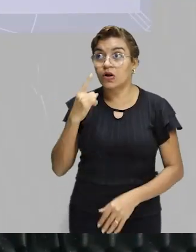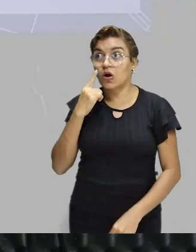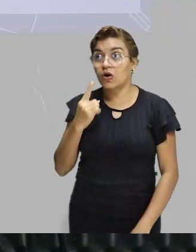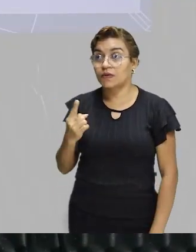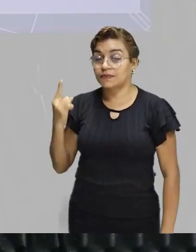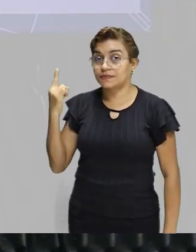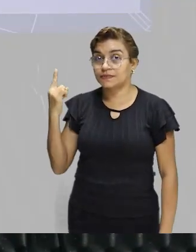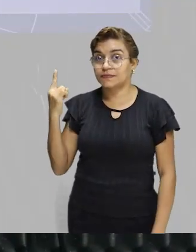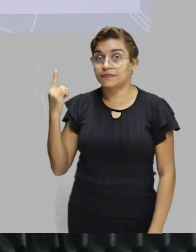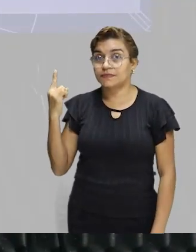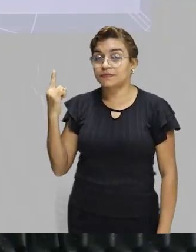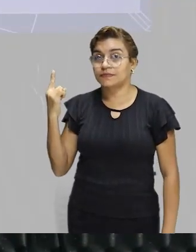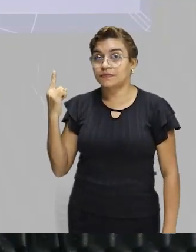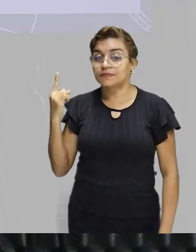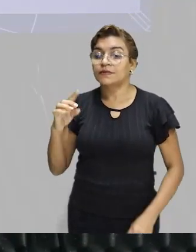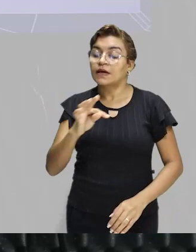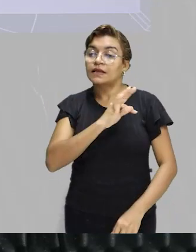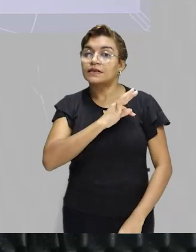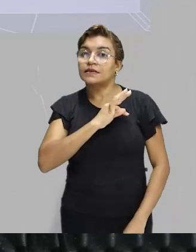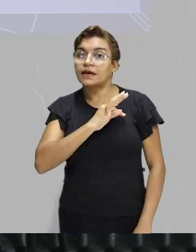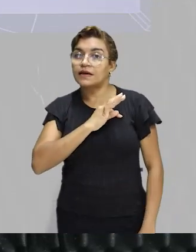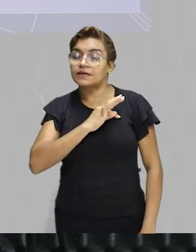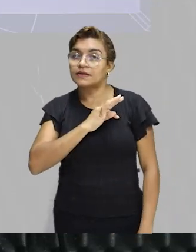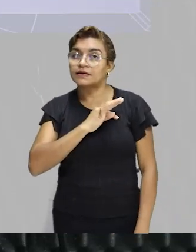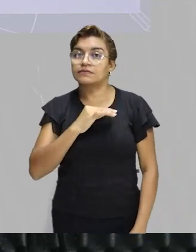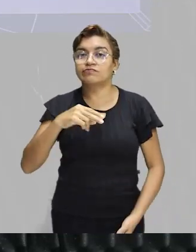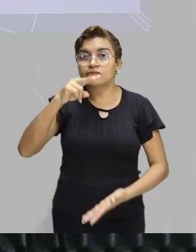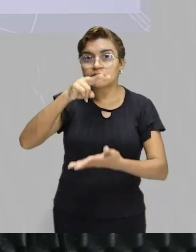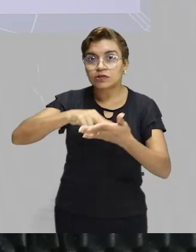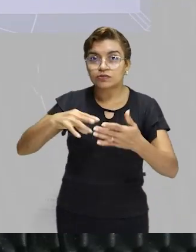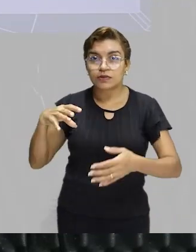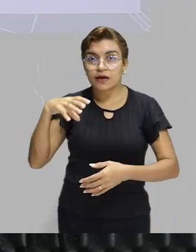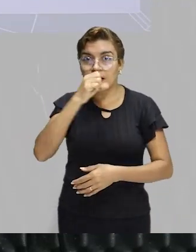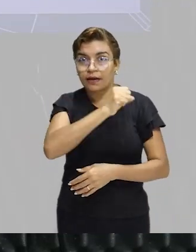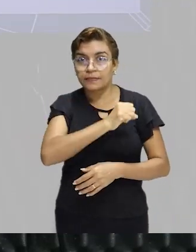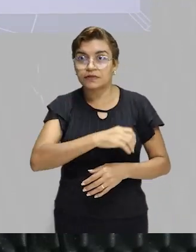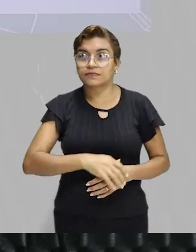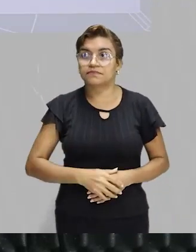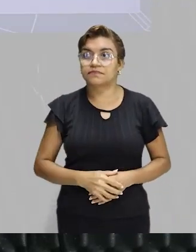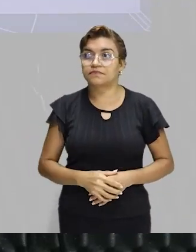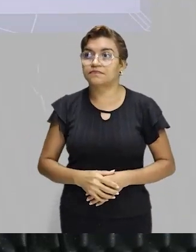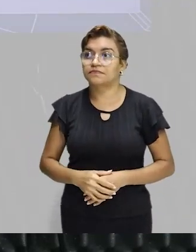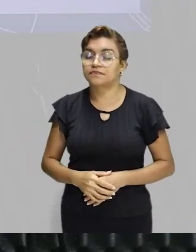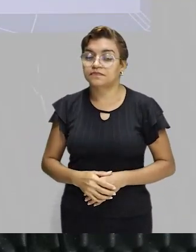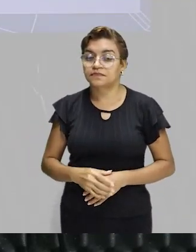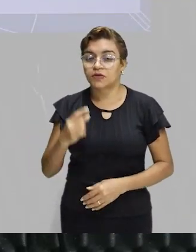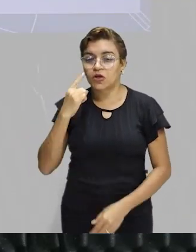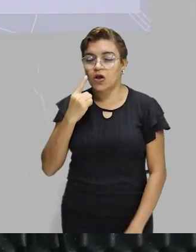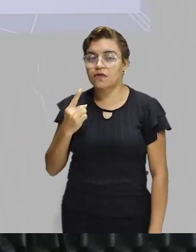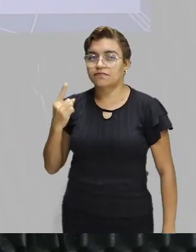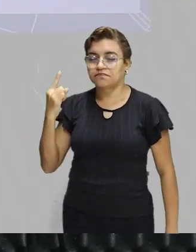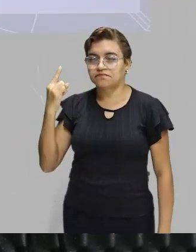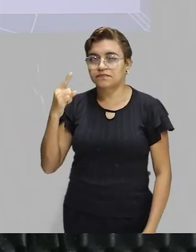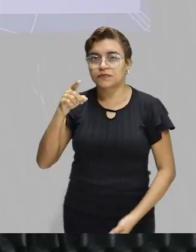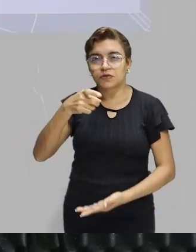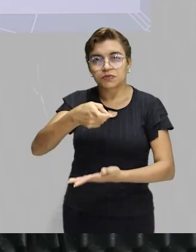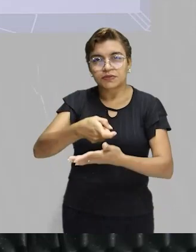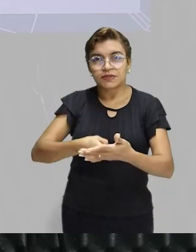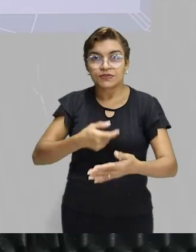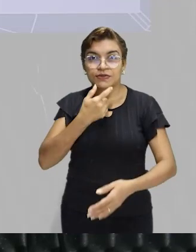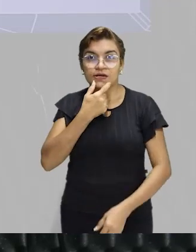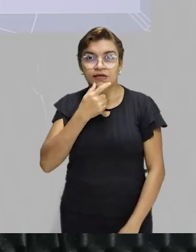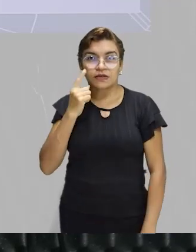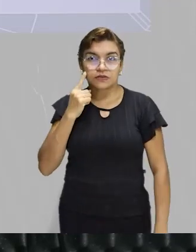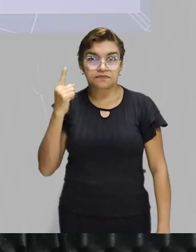reading techniques, essas técnicas de leitura rápida, are strategies to use rapid eye